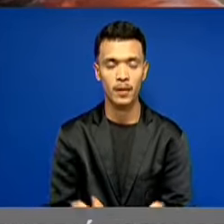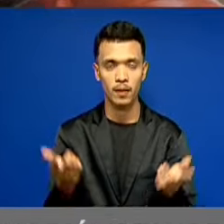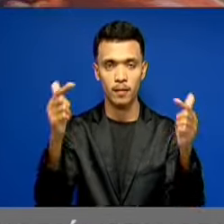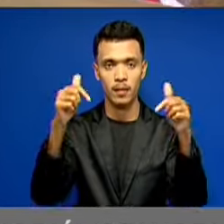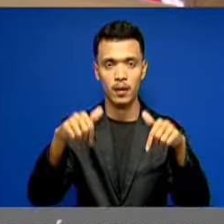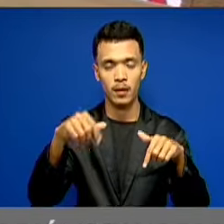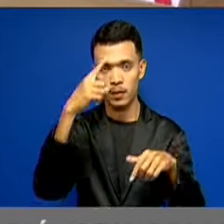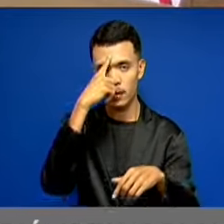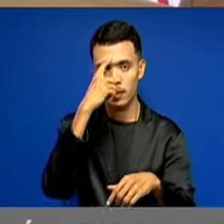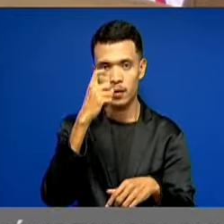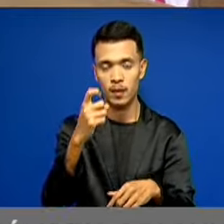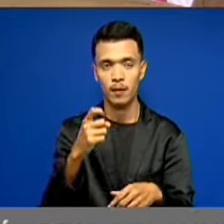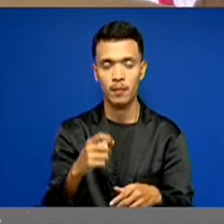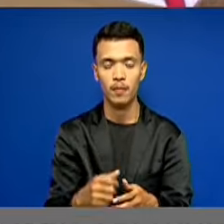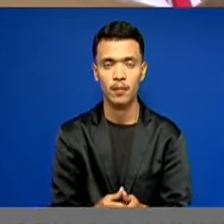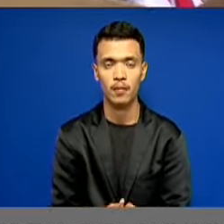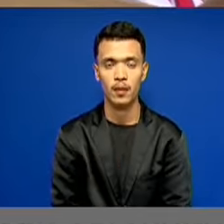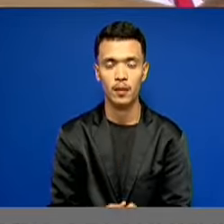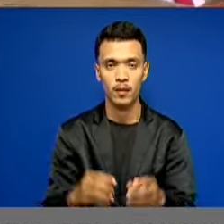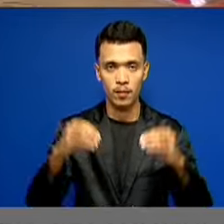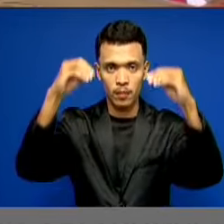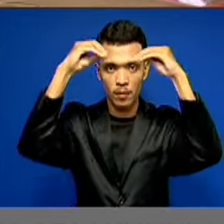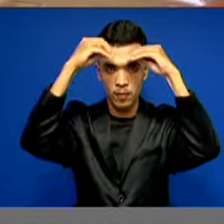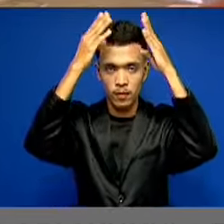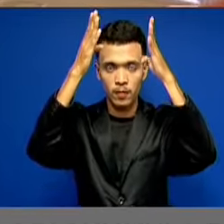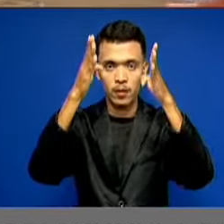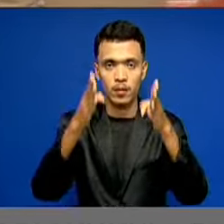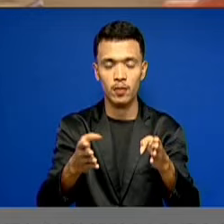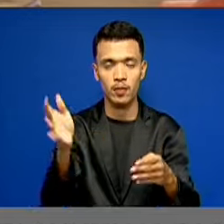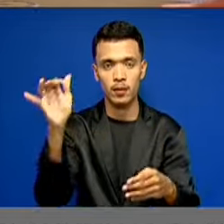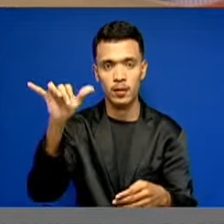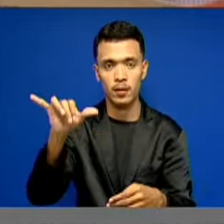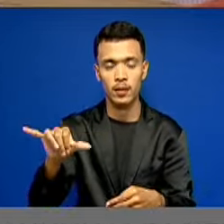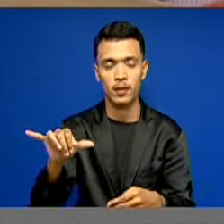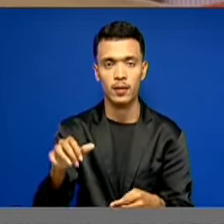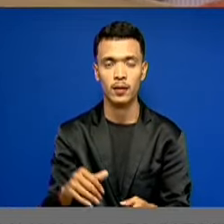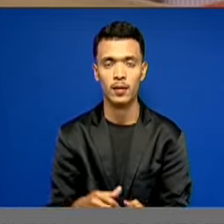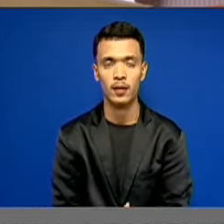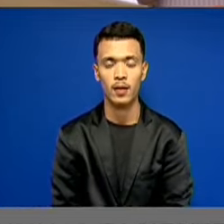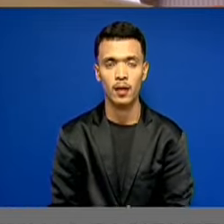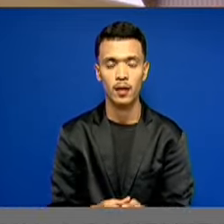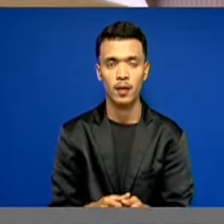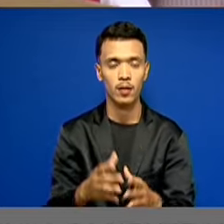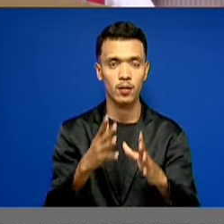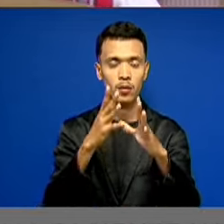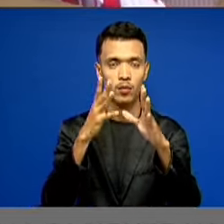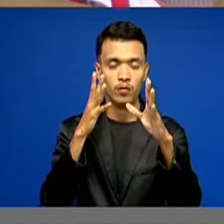também esforçando e o docente Cida a tu forma